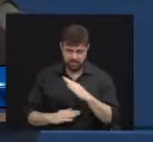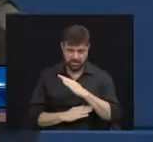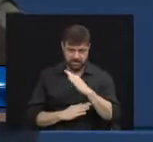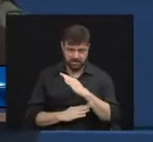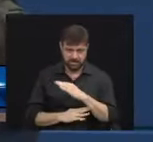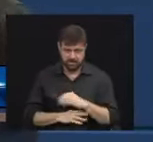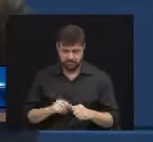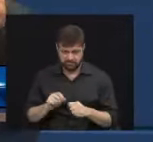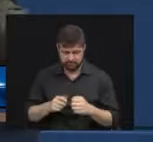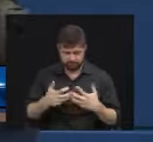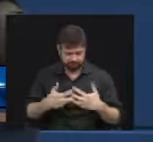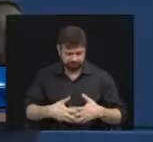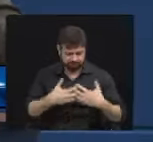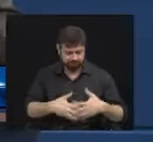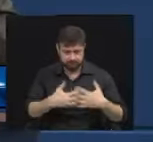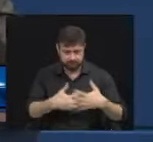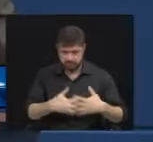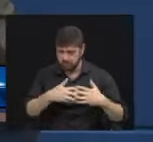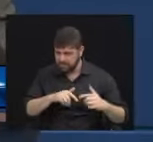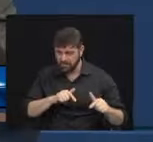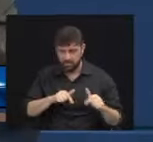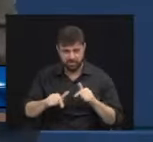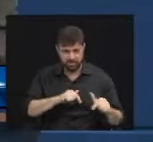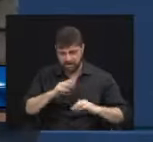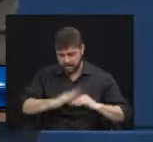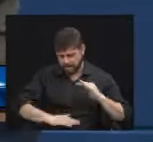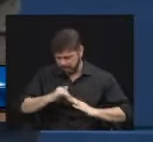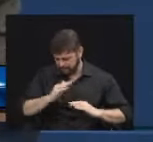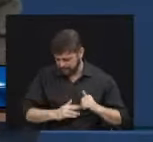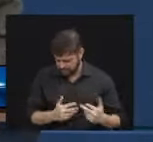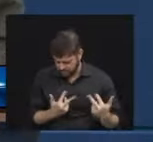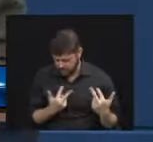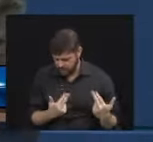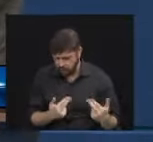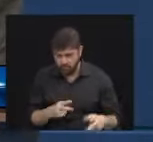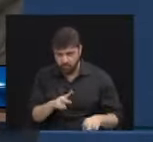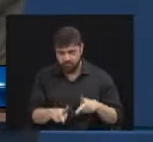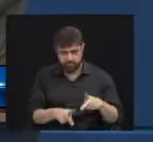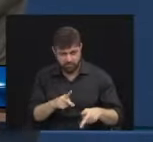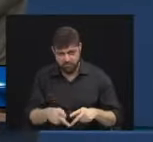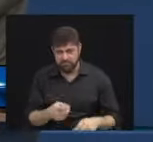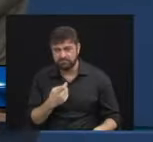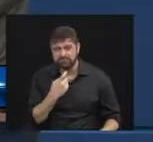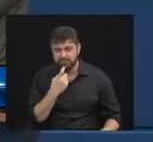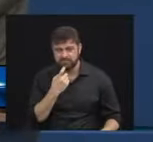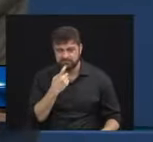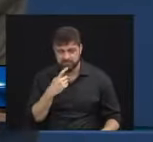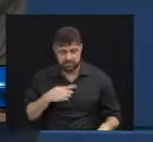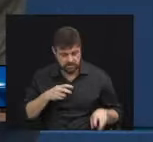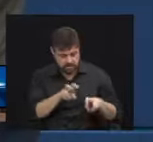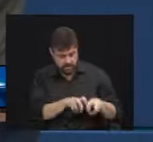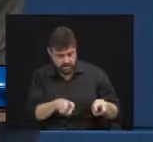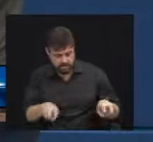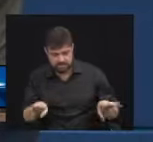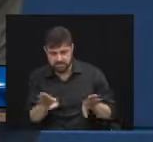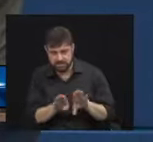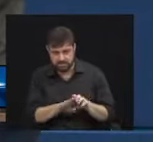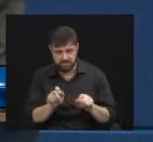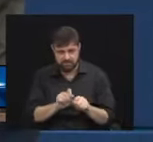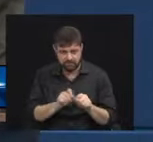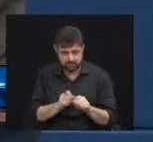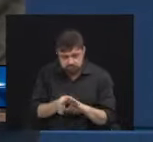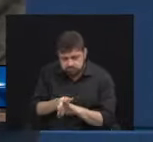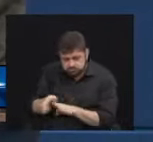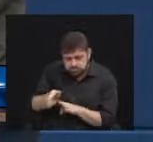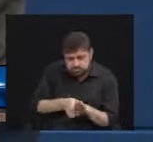realmente exerça o trabalho que ela deve exercer e que a mesa também faça o trabalho de forma a conduzir todos